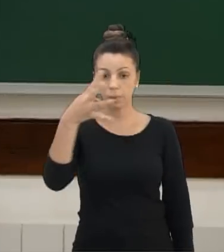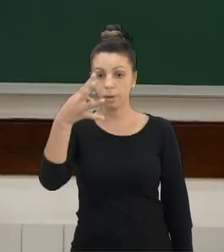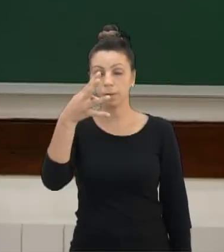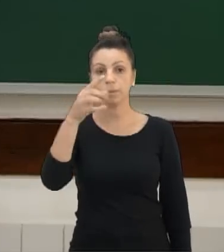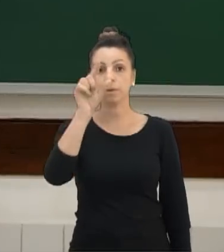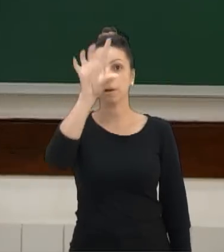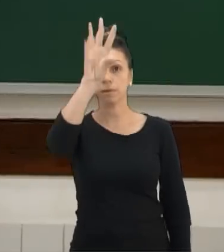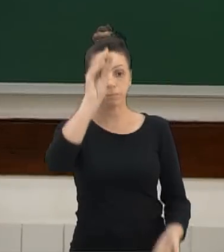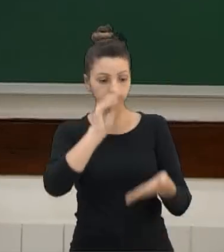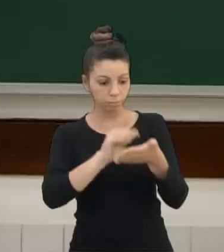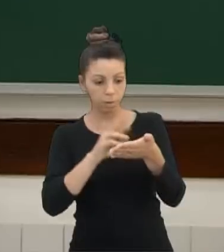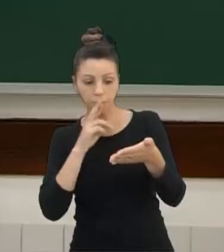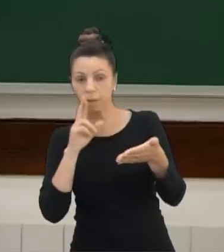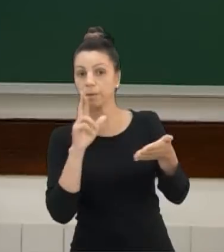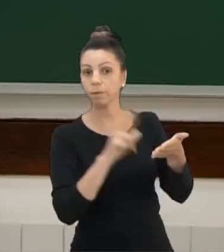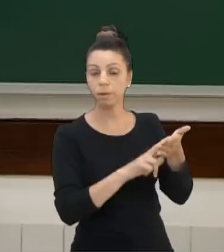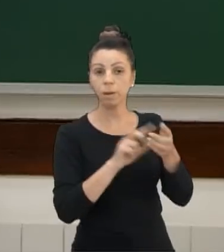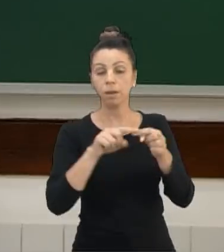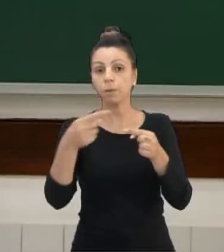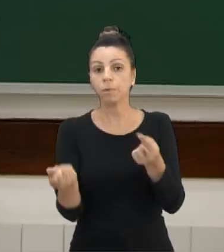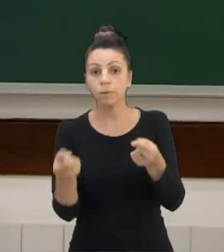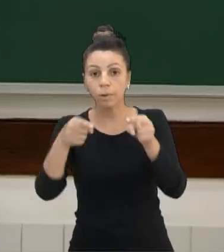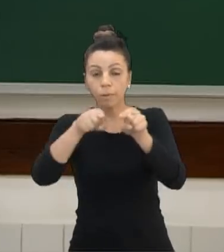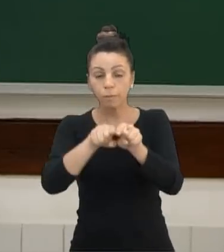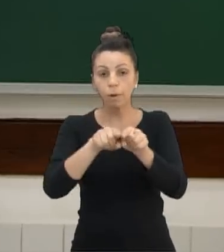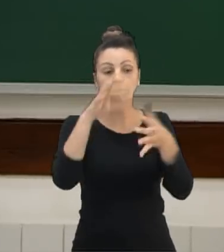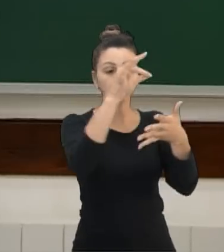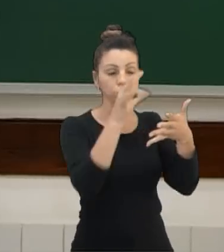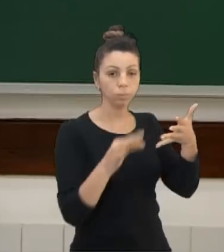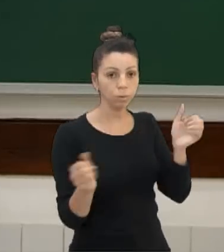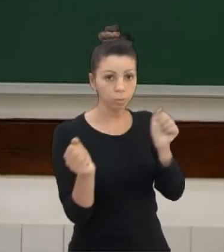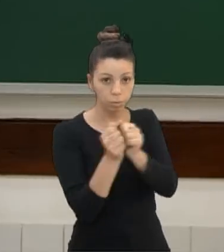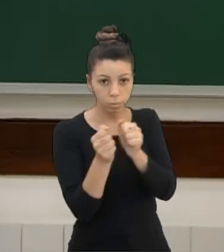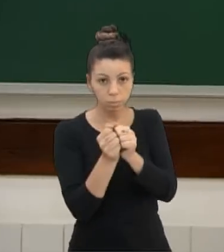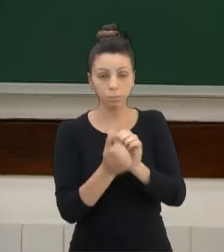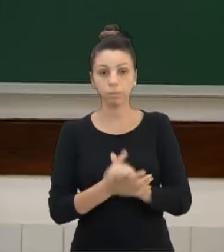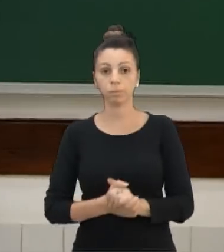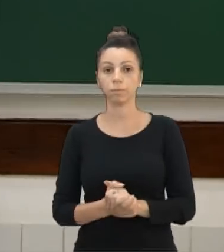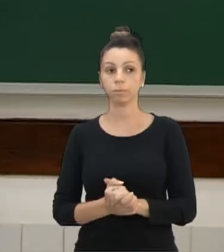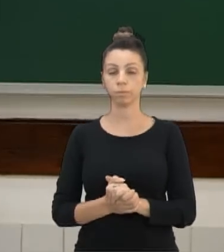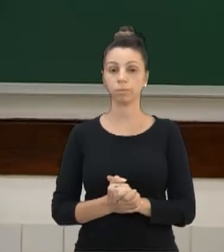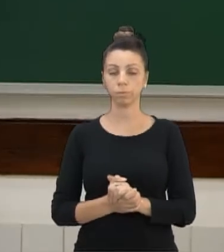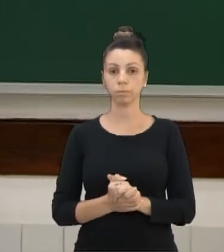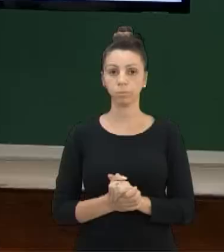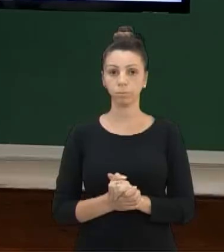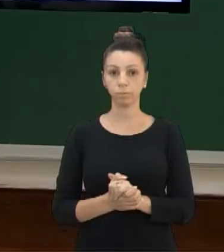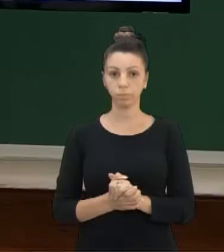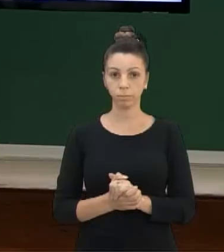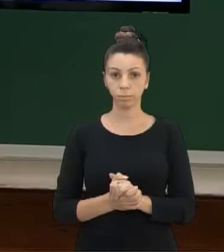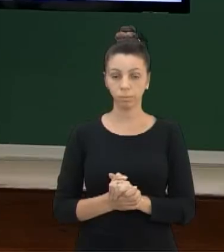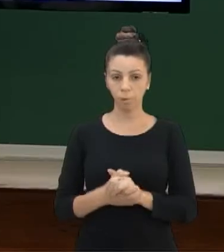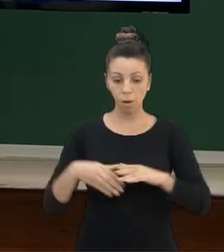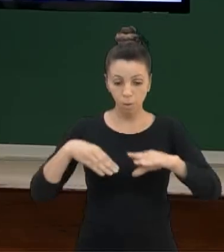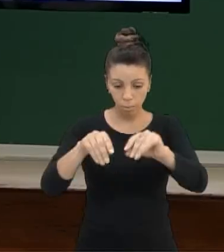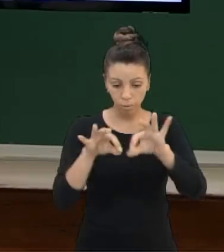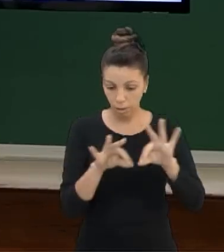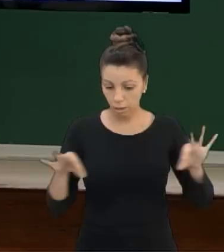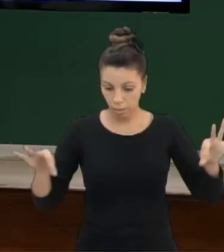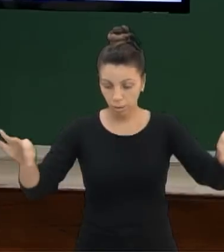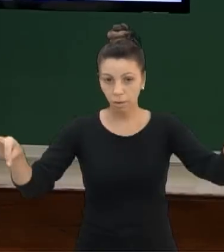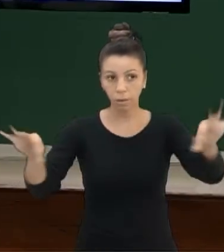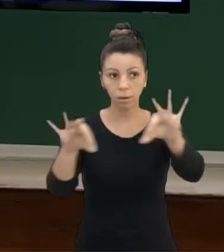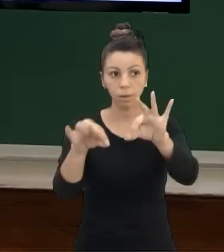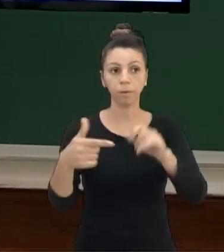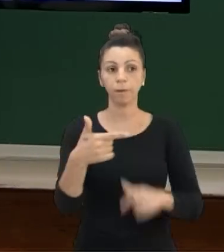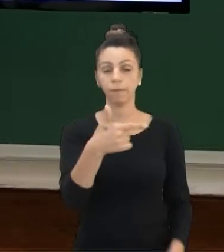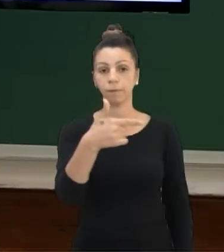ele e daqui a pouco eu volto e resolvo com vocês aqui no quadro. Então, um terreno medido 25 lotes coloniais vai ser